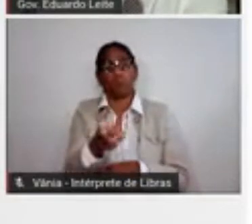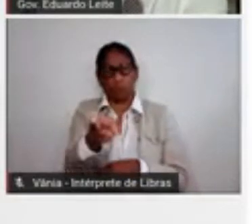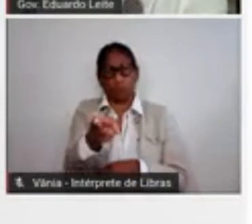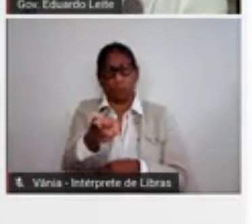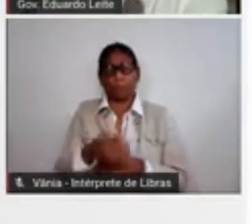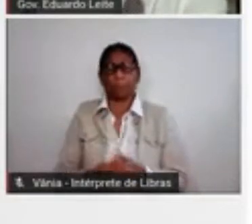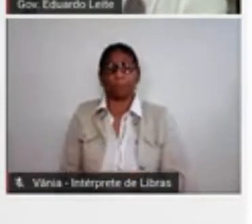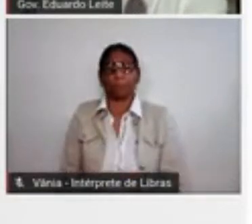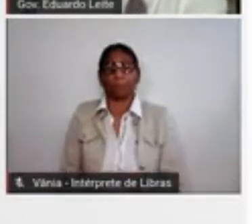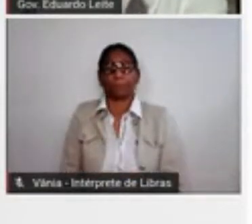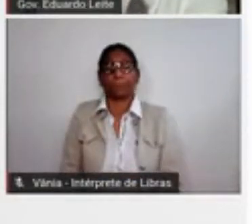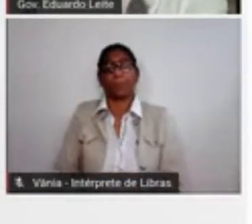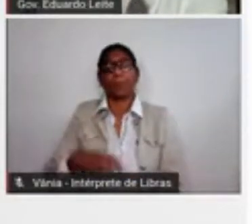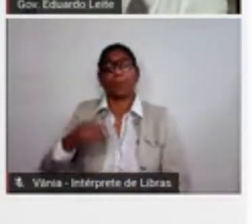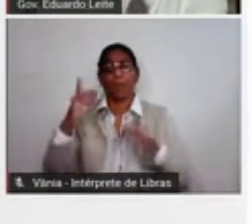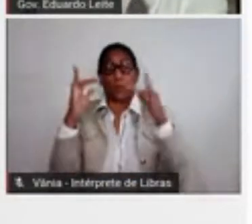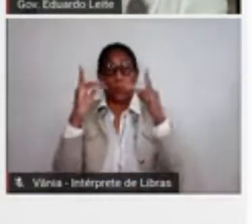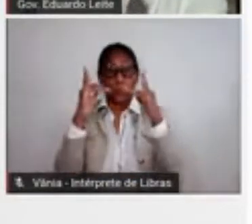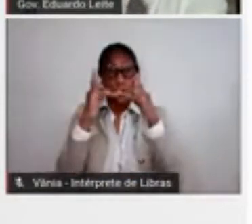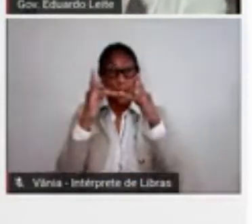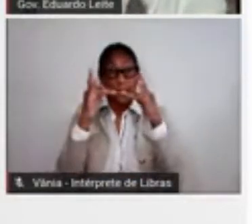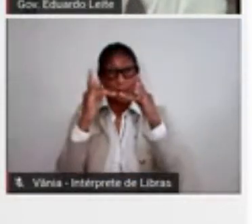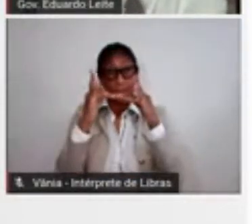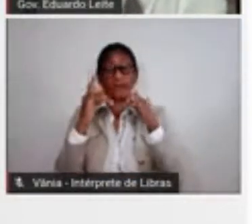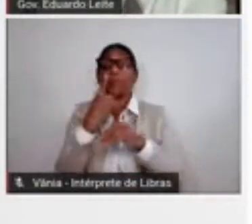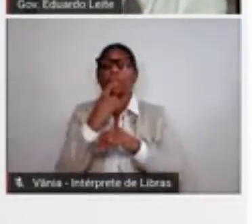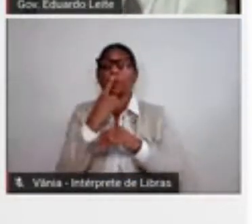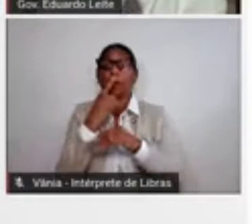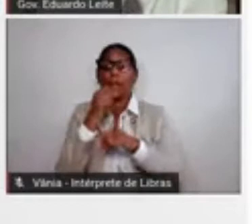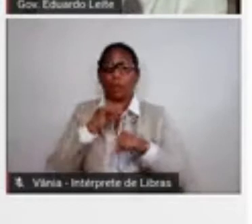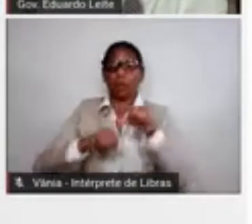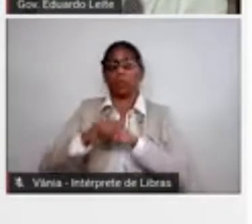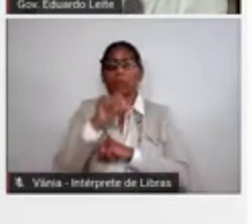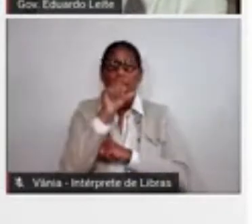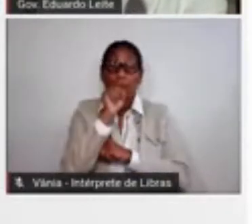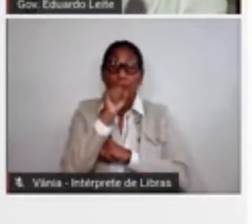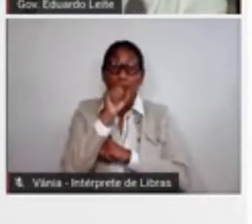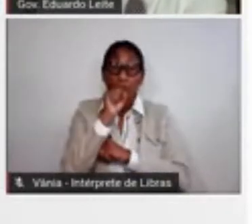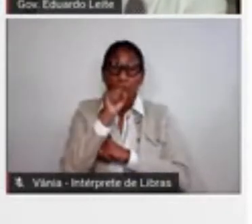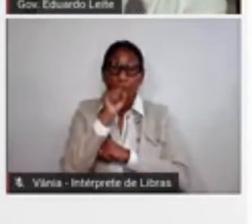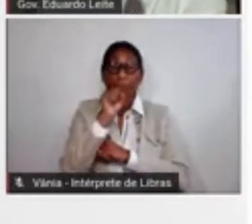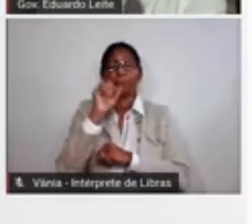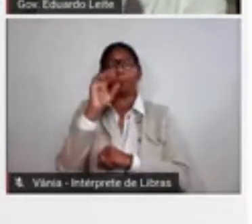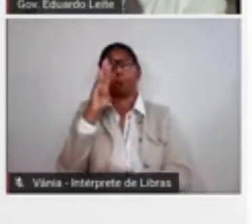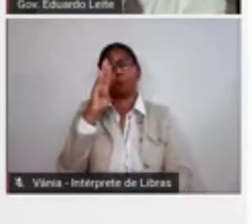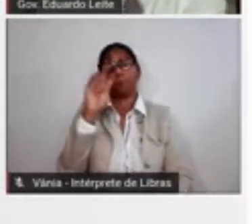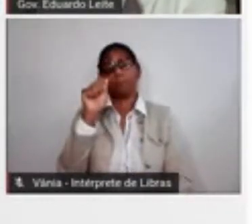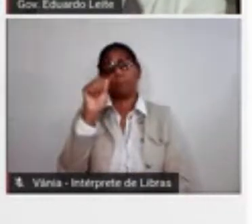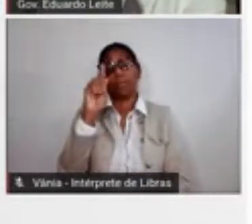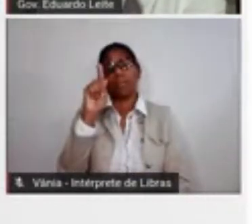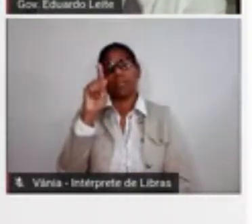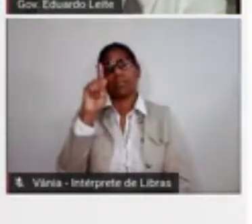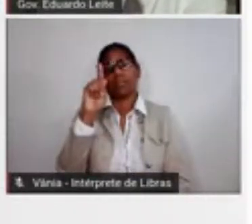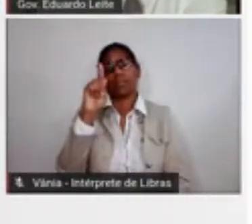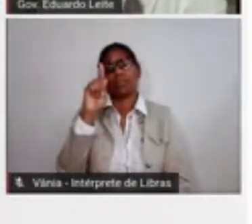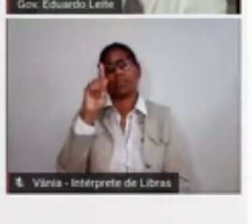Guaíba, que estava numa zona de bandeira vermelha, passa para a bandeira laranja, e a região de Bagé, que já estava em bandeira laranja, também